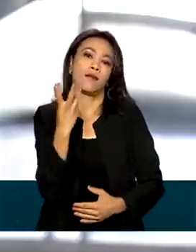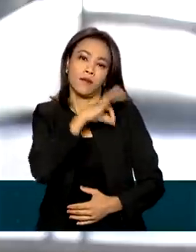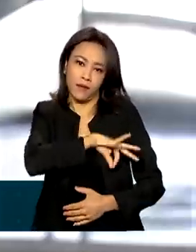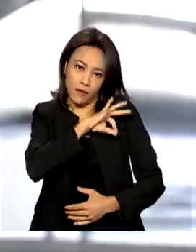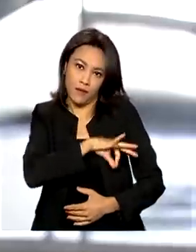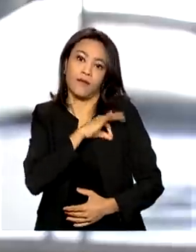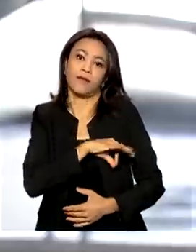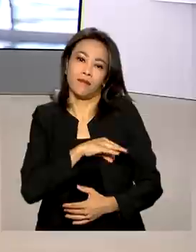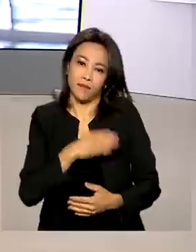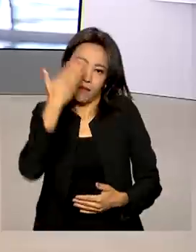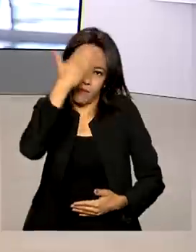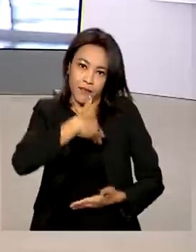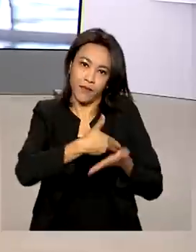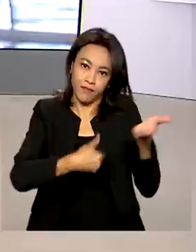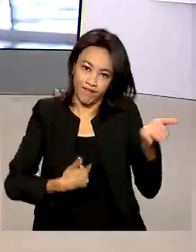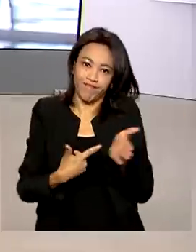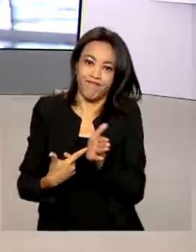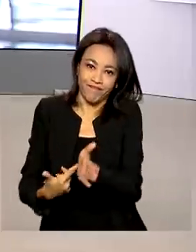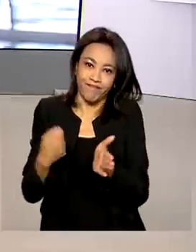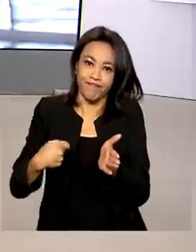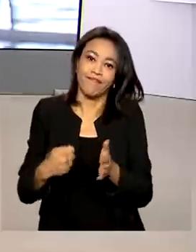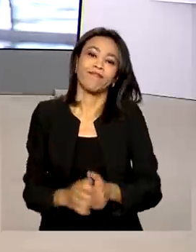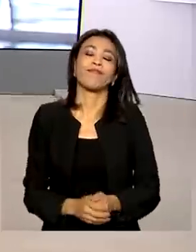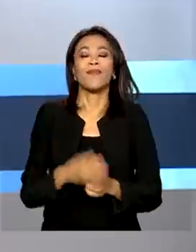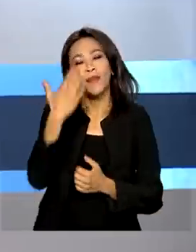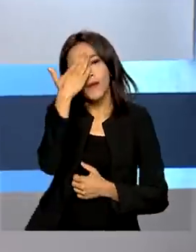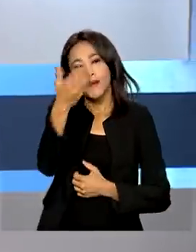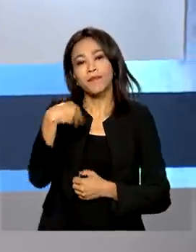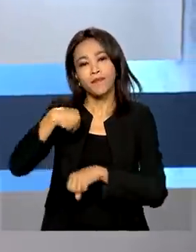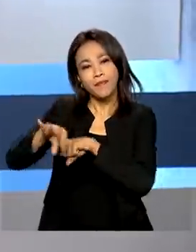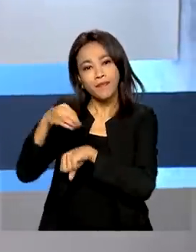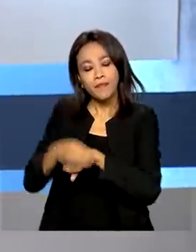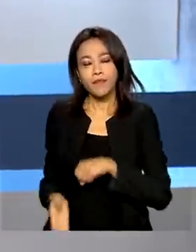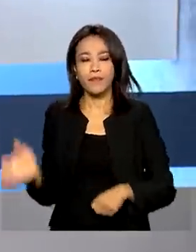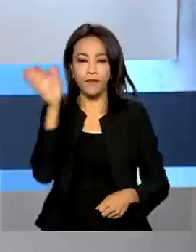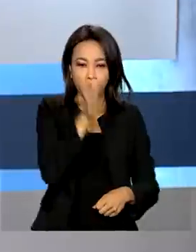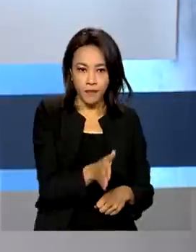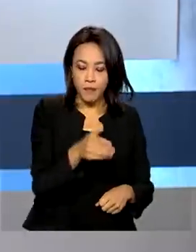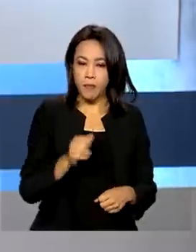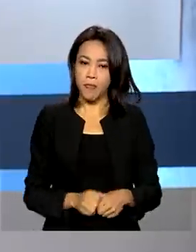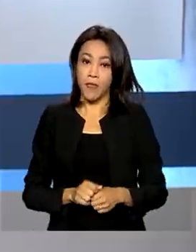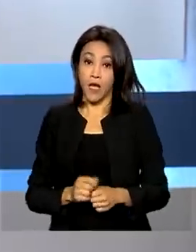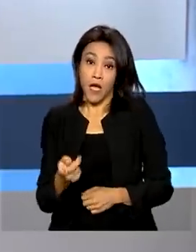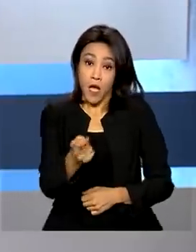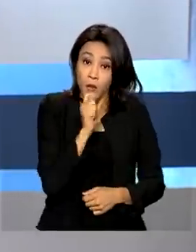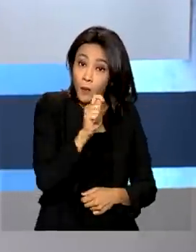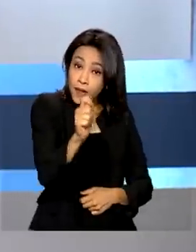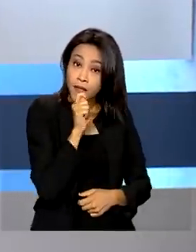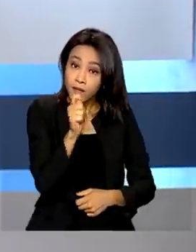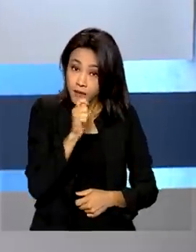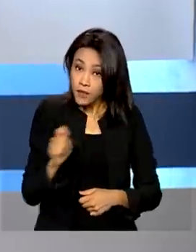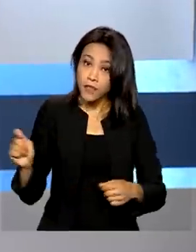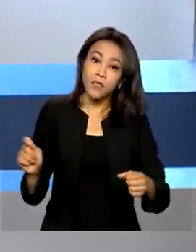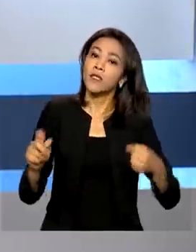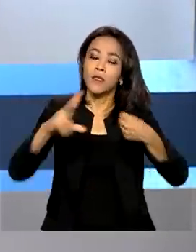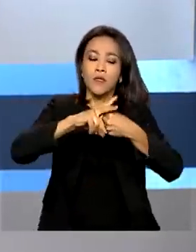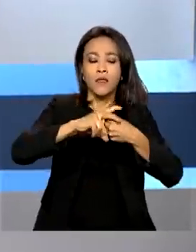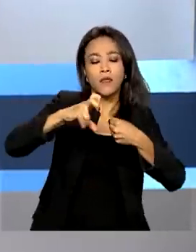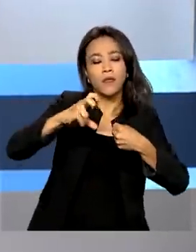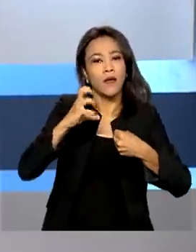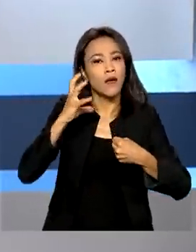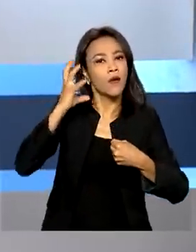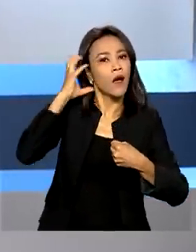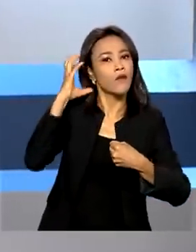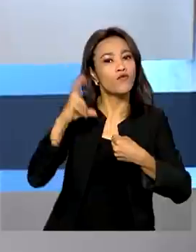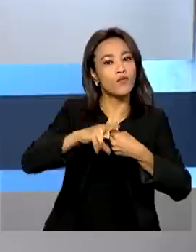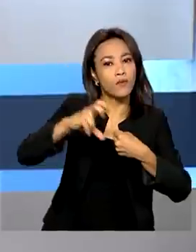Renato eu volto com você tá certo Glauco obrigada pelas suas informações e durante a entrevista ao programa de rádio A Voz do Brasil o ministro